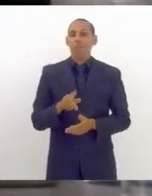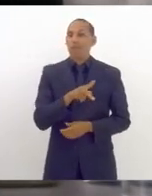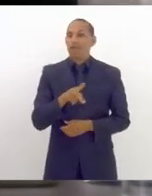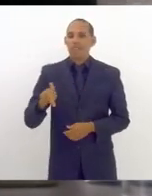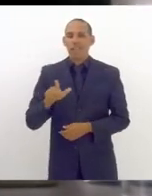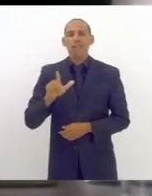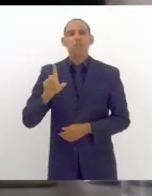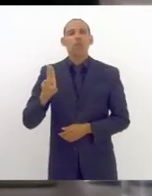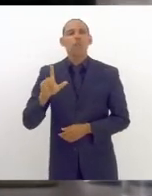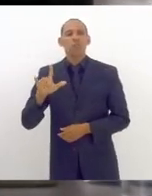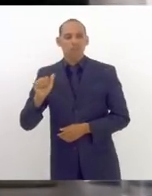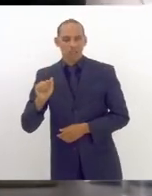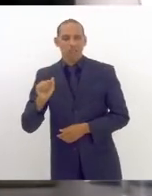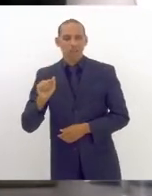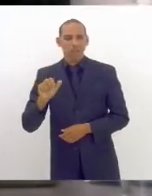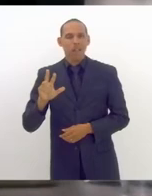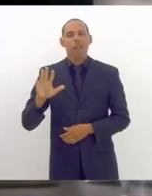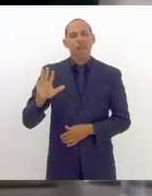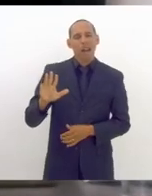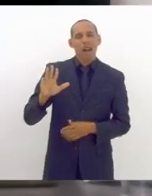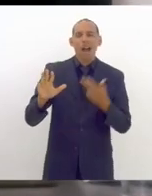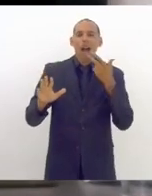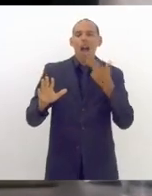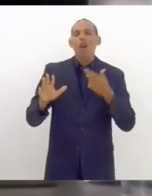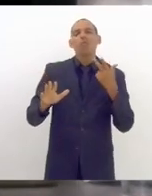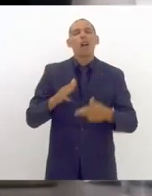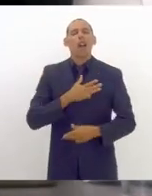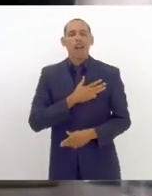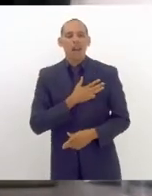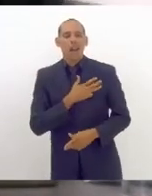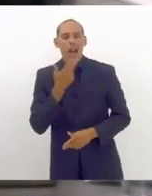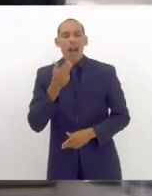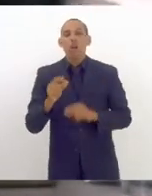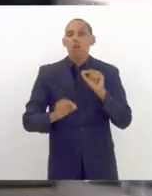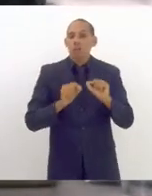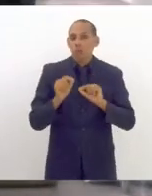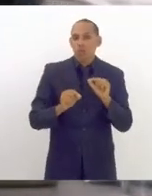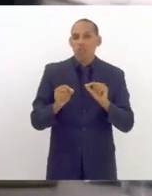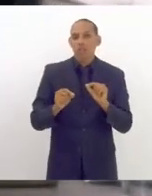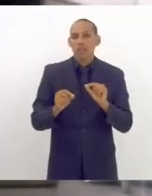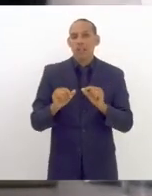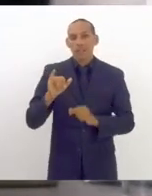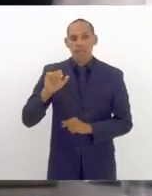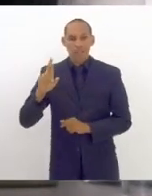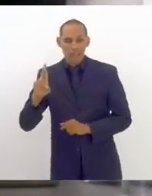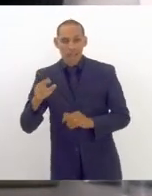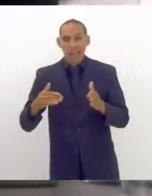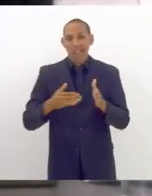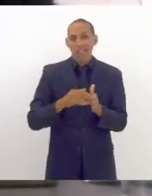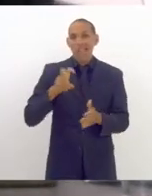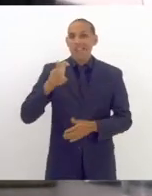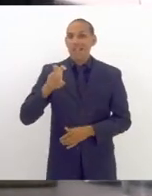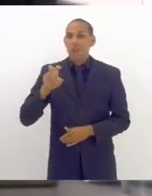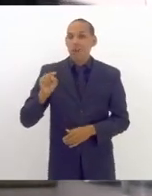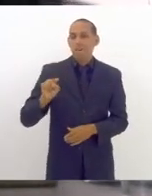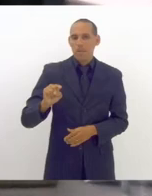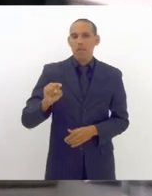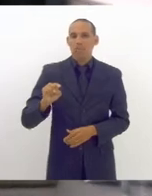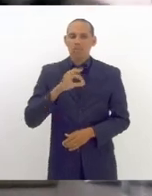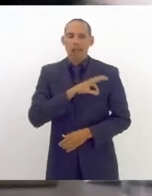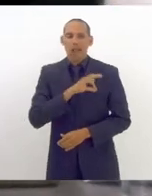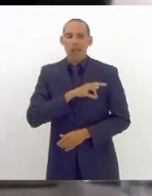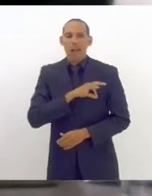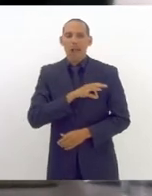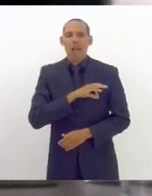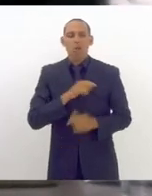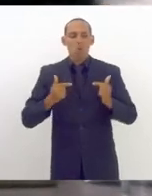Lula falou na campanha que vai isentar e Imposto de Renda até 5.000 salário quem é Prefeito